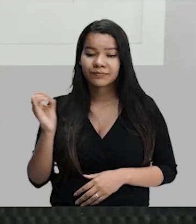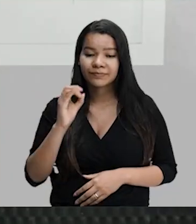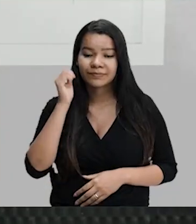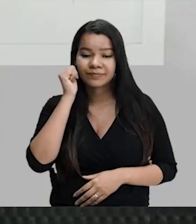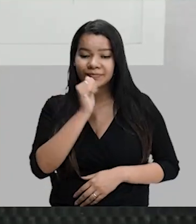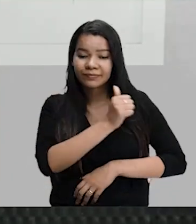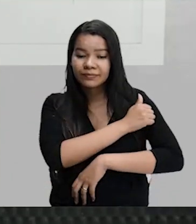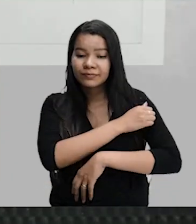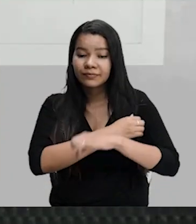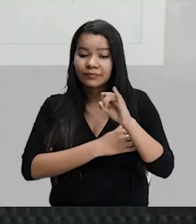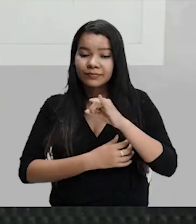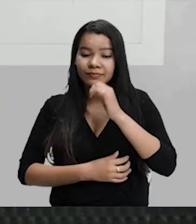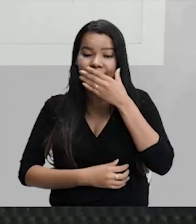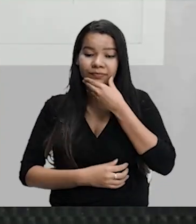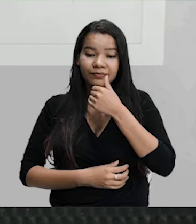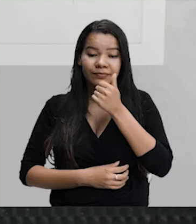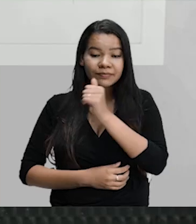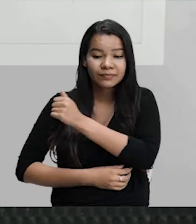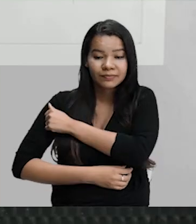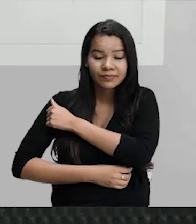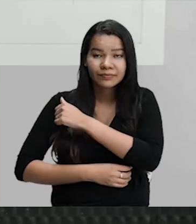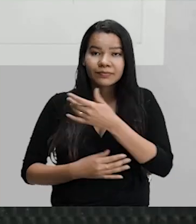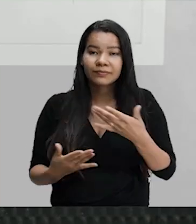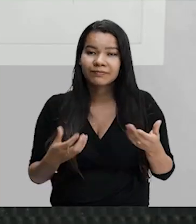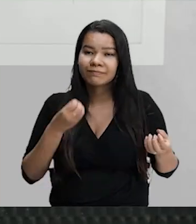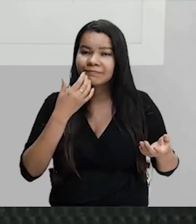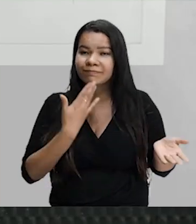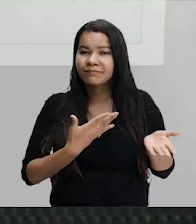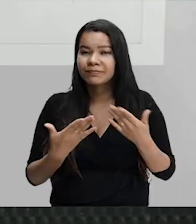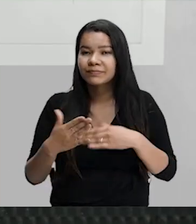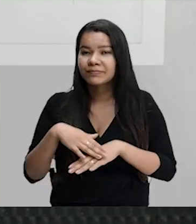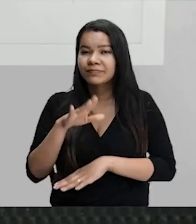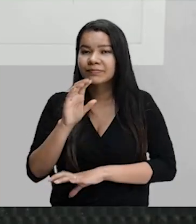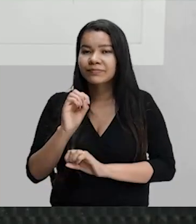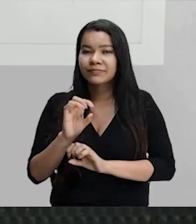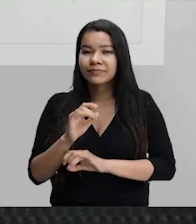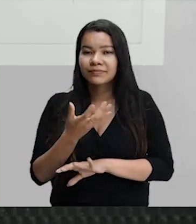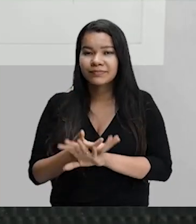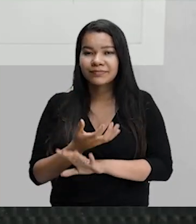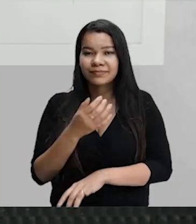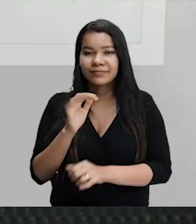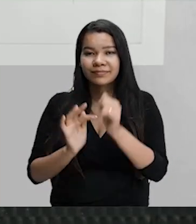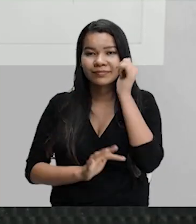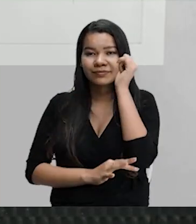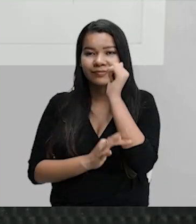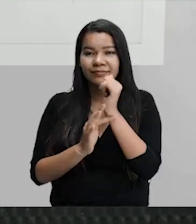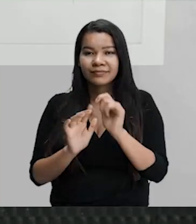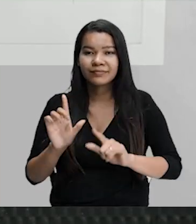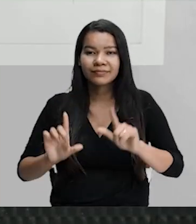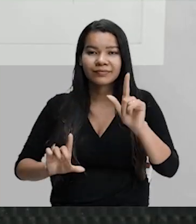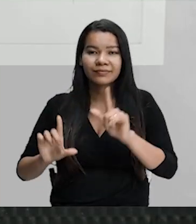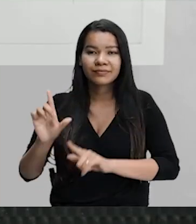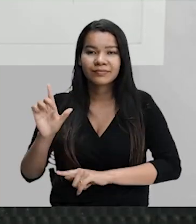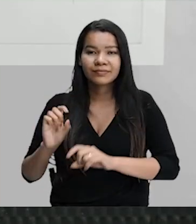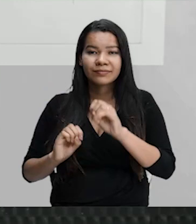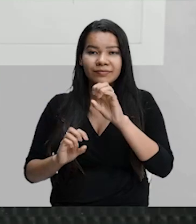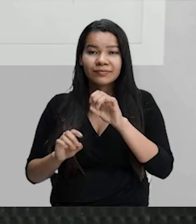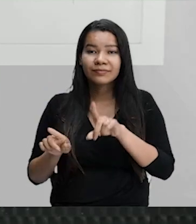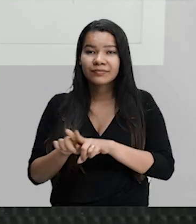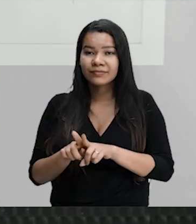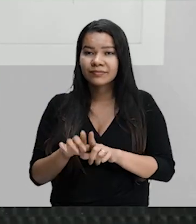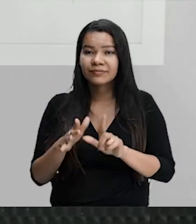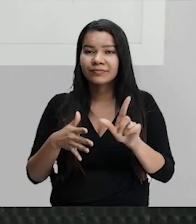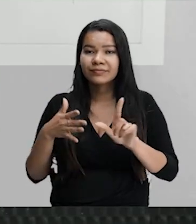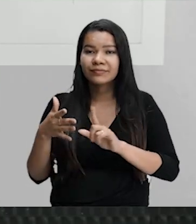Olá, aluna. Olá, aluno. Bem-vindo a mais uma aula de física, aqui pela TV Educação e também pela plataforma Gonçalves Dias. Bom, na aula de hoje nós